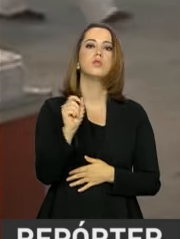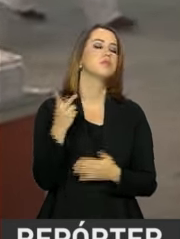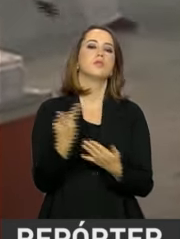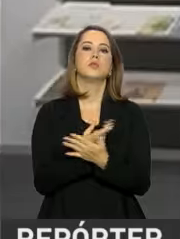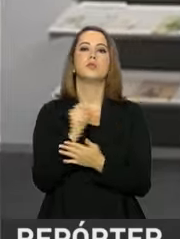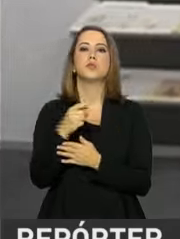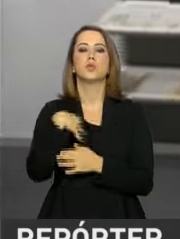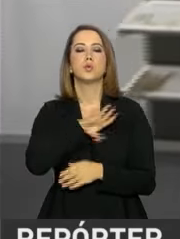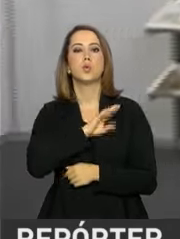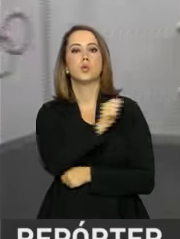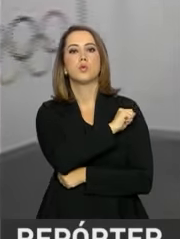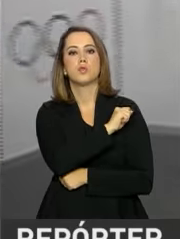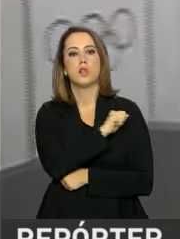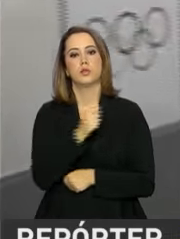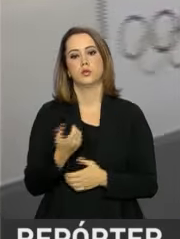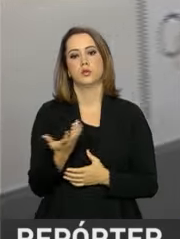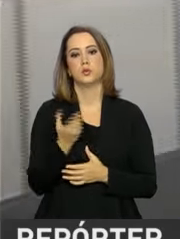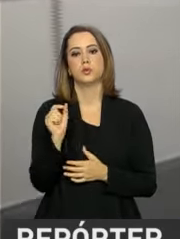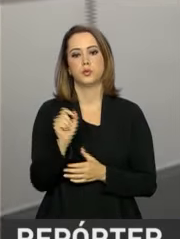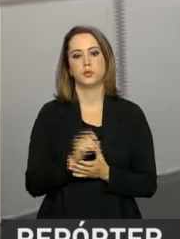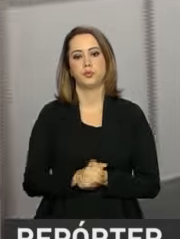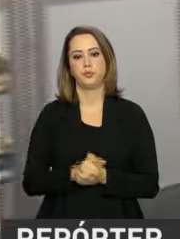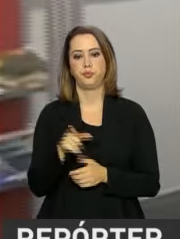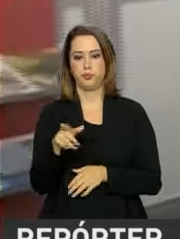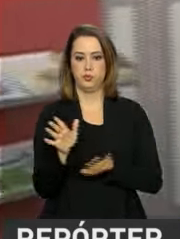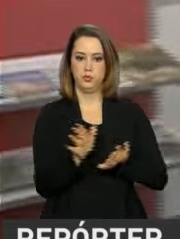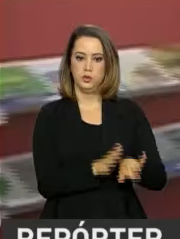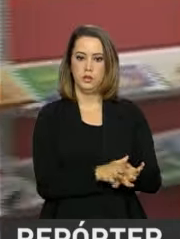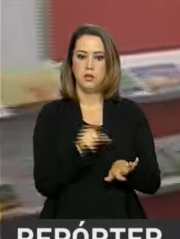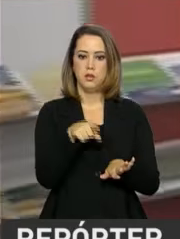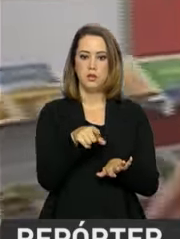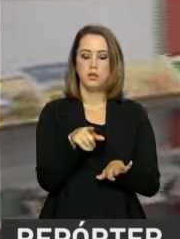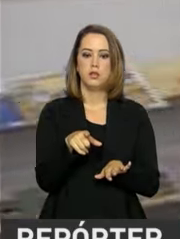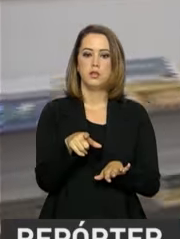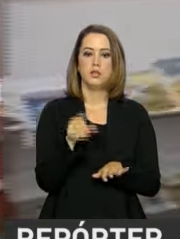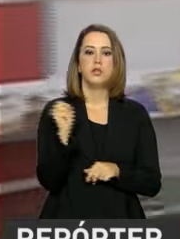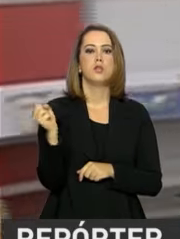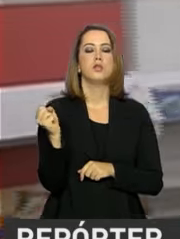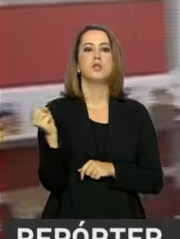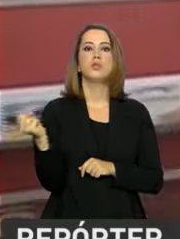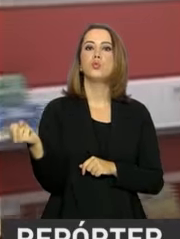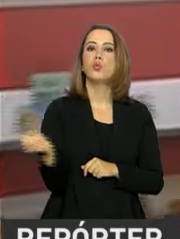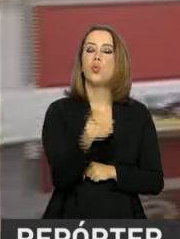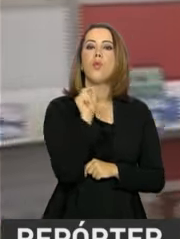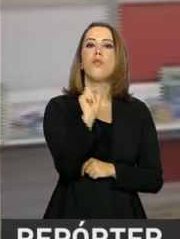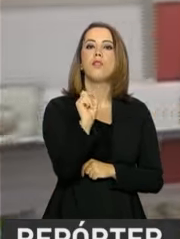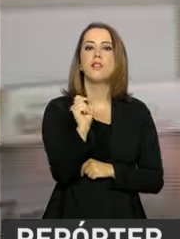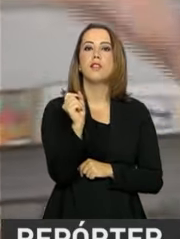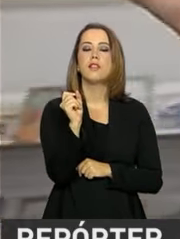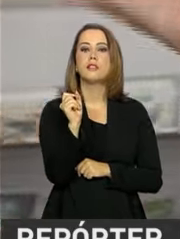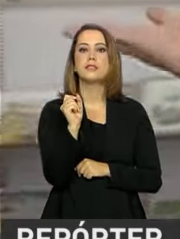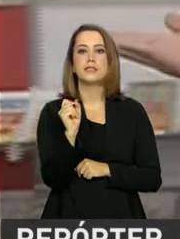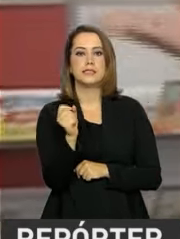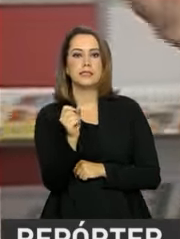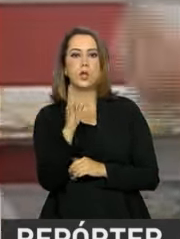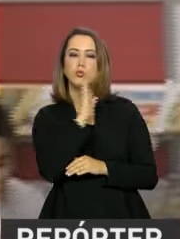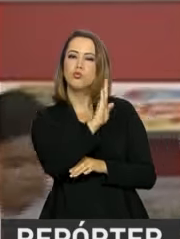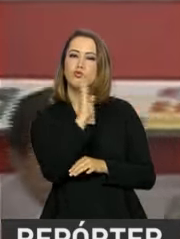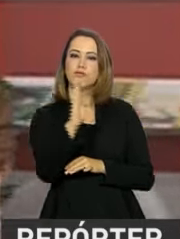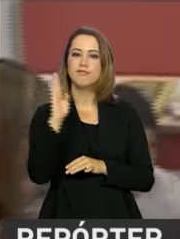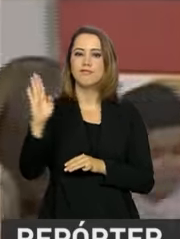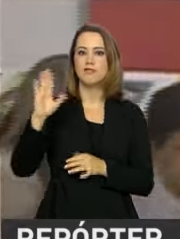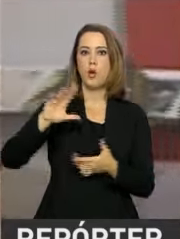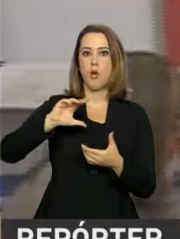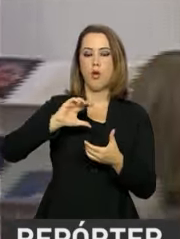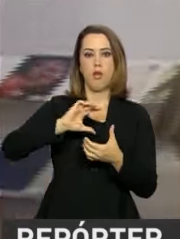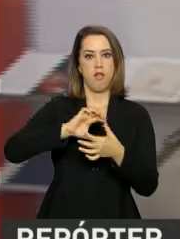de alunos. Em ano de Jogos Olímpicos e Paralímpicos no Brasil, a novidade do salão não poderia ser outra, uma biblioteca